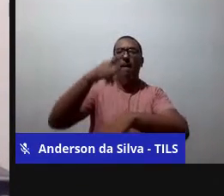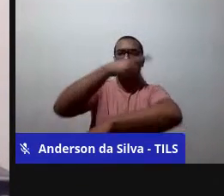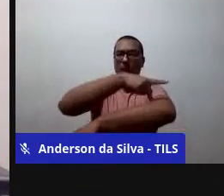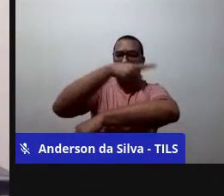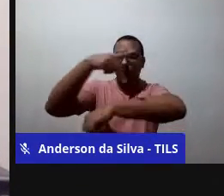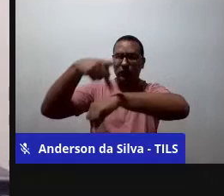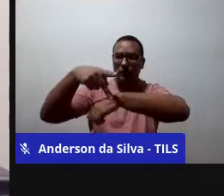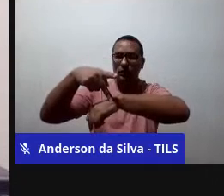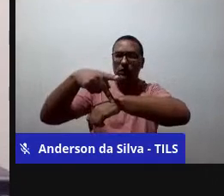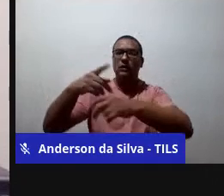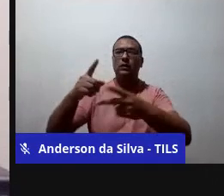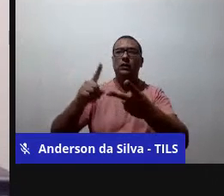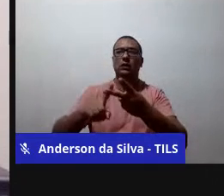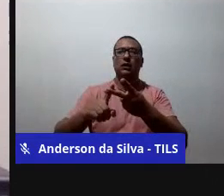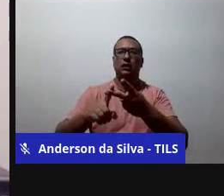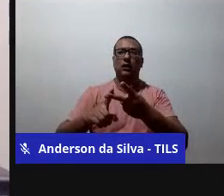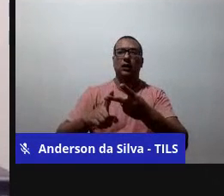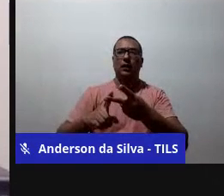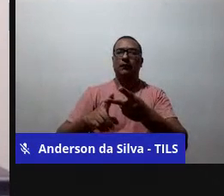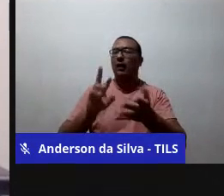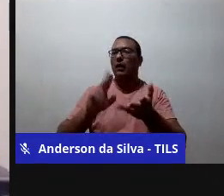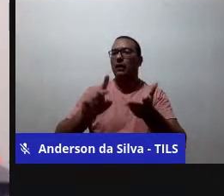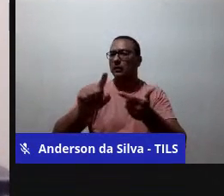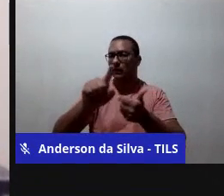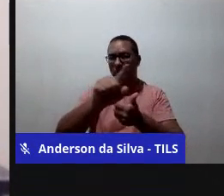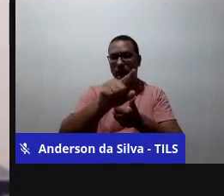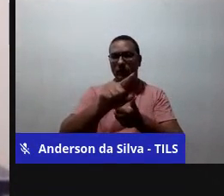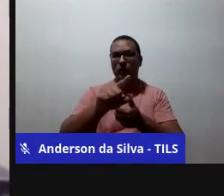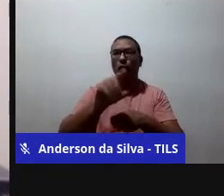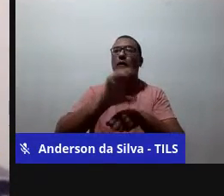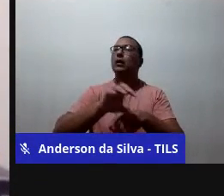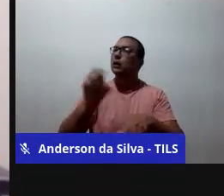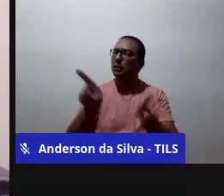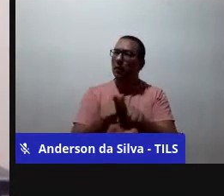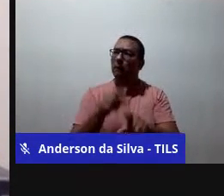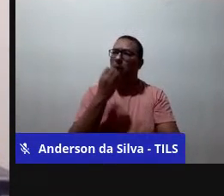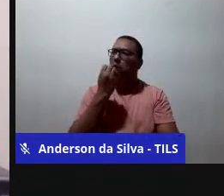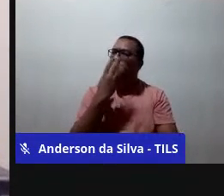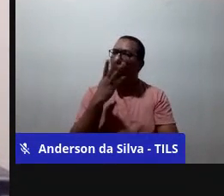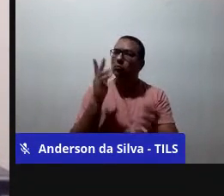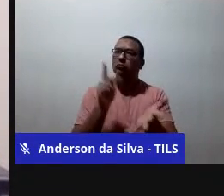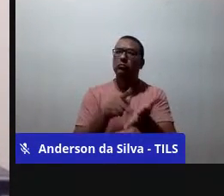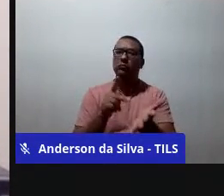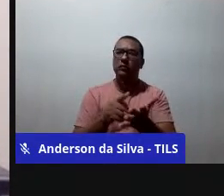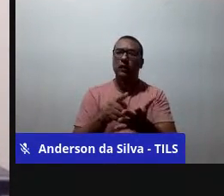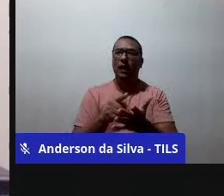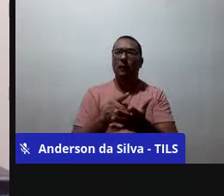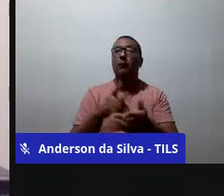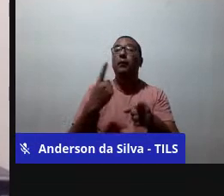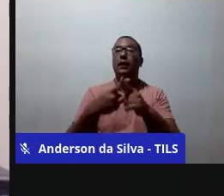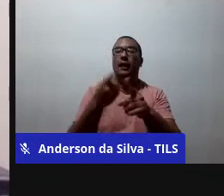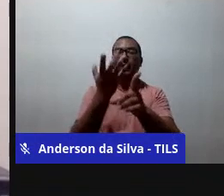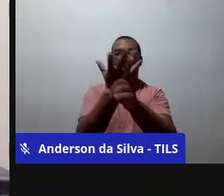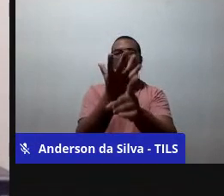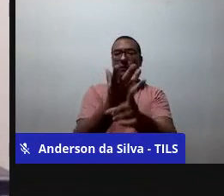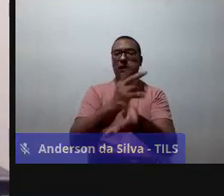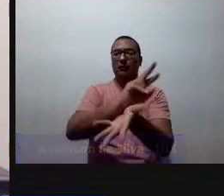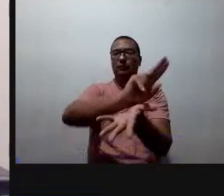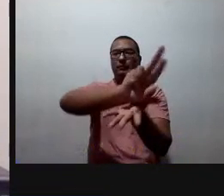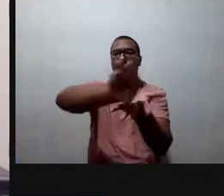né, de administração. É muito, muito bom ver essa multidisciplinaridade aqui no chat.